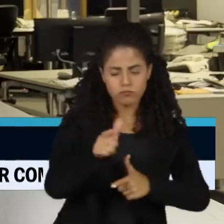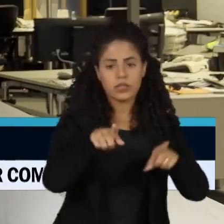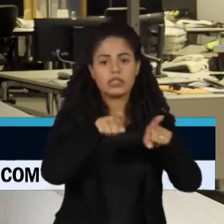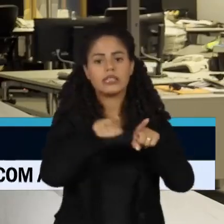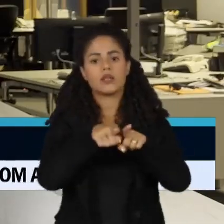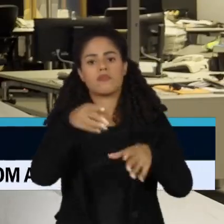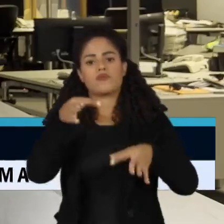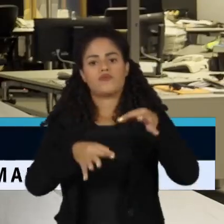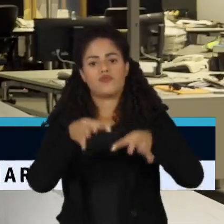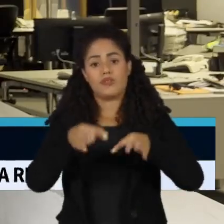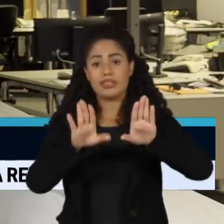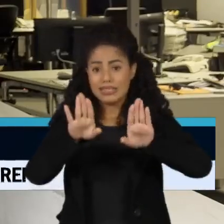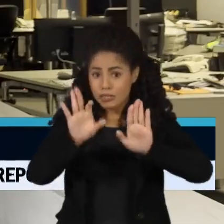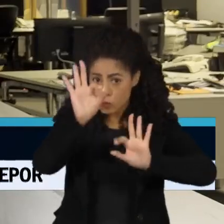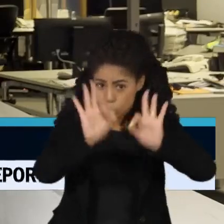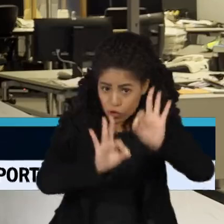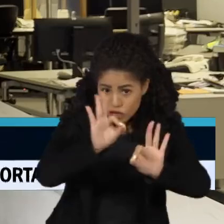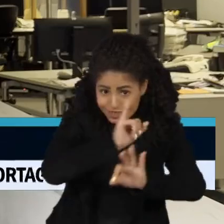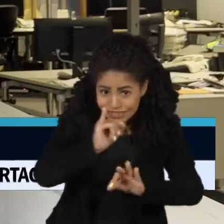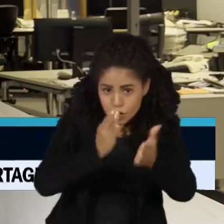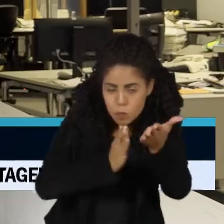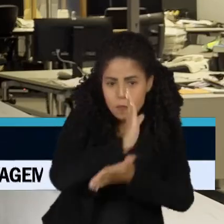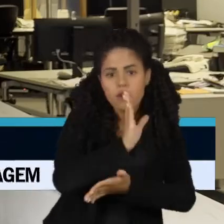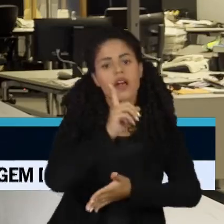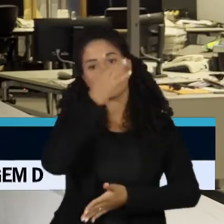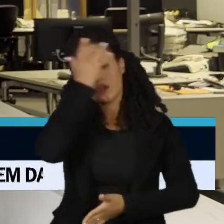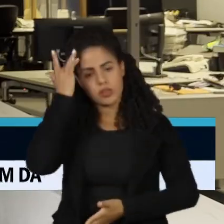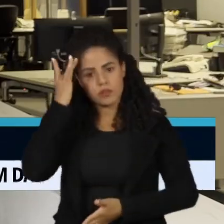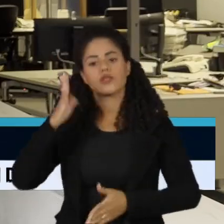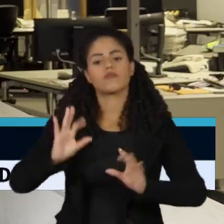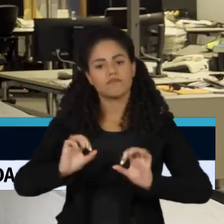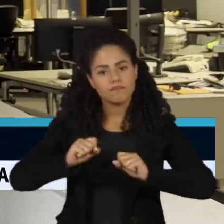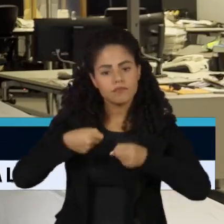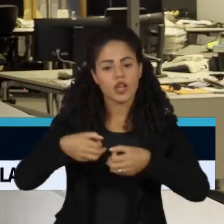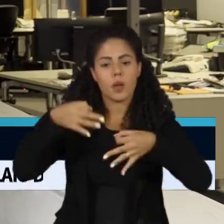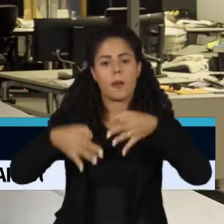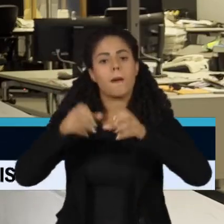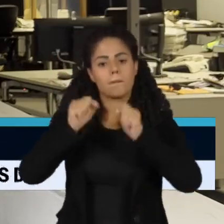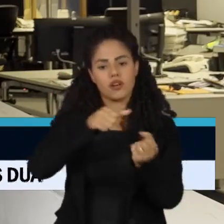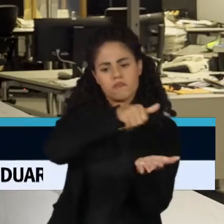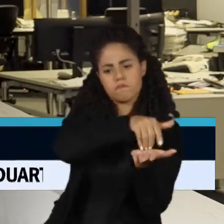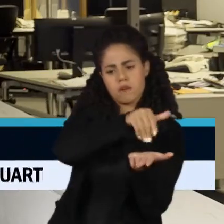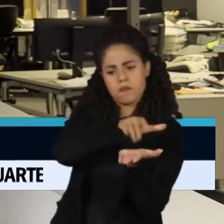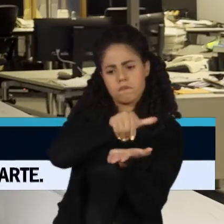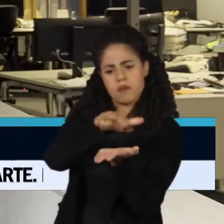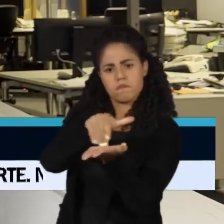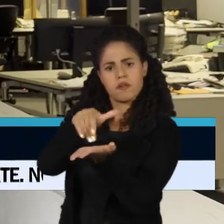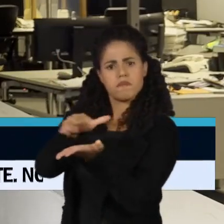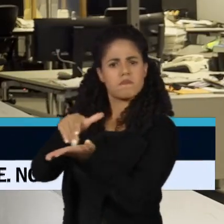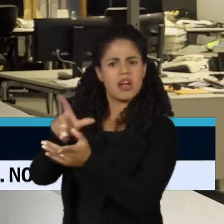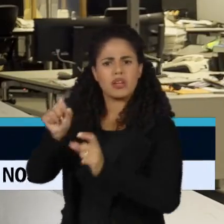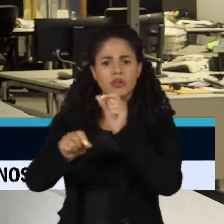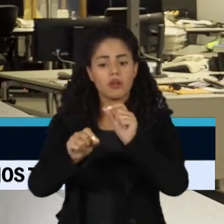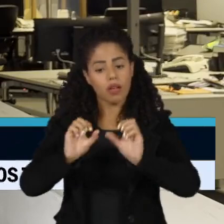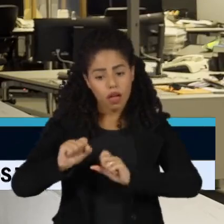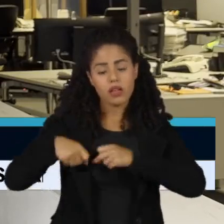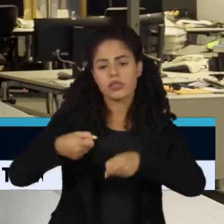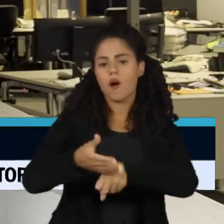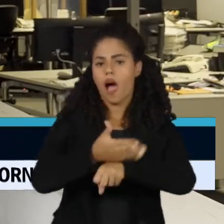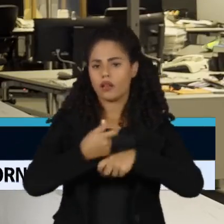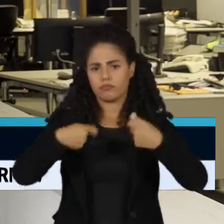caso o projeto seja aprovado às autoridades vão poder retirar funcionários públicos do cargo sem a necessidade de uma ação